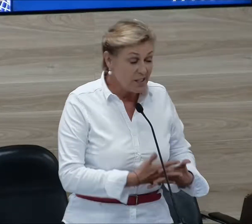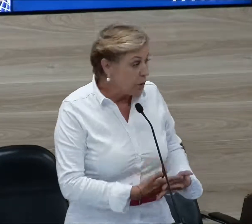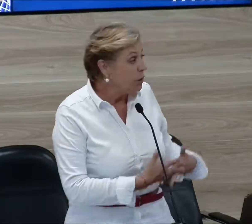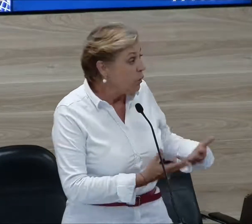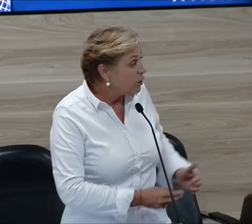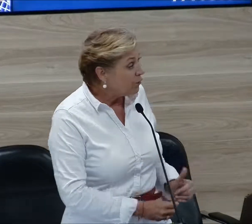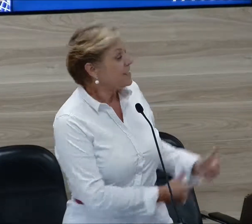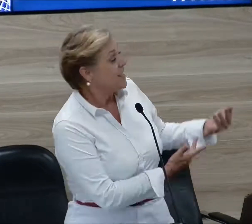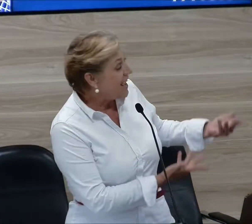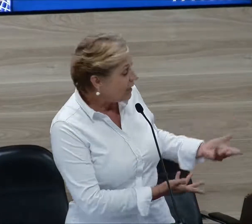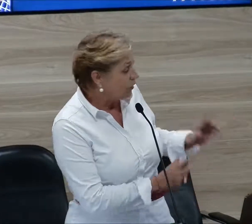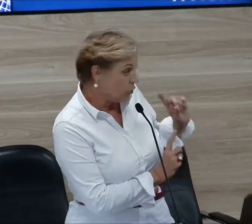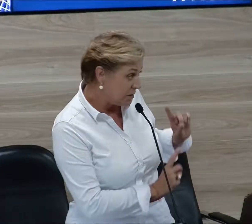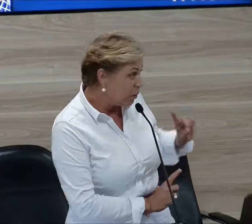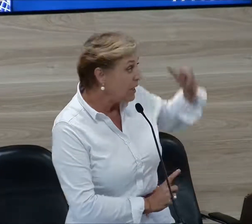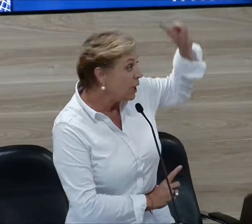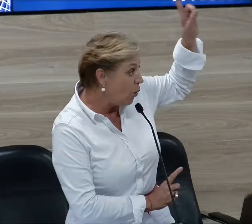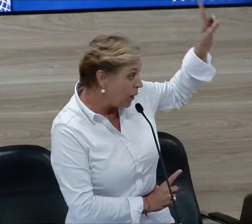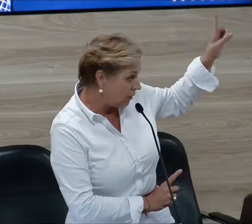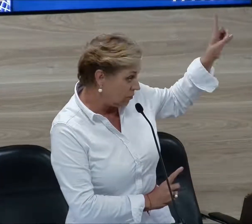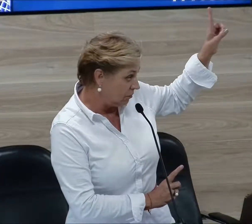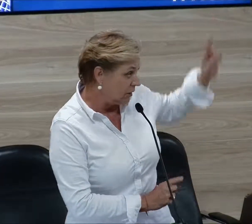em 2008, fizeram